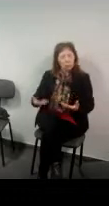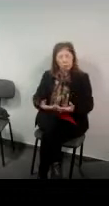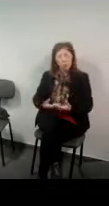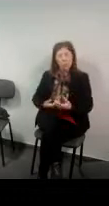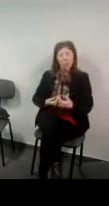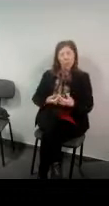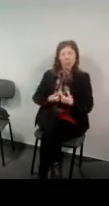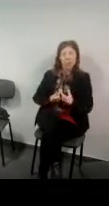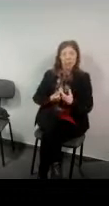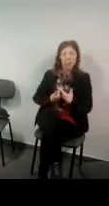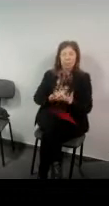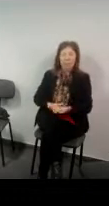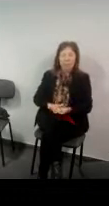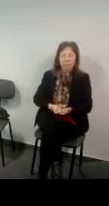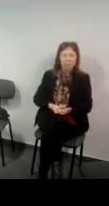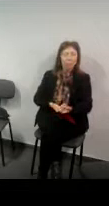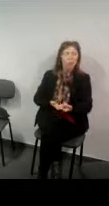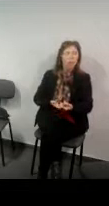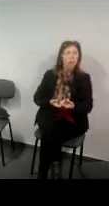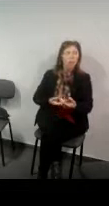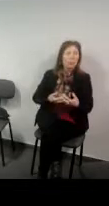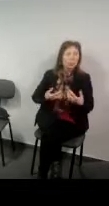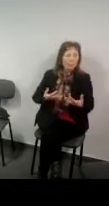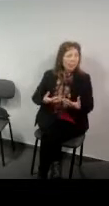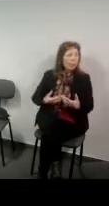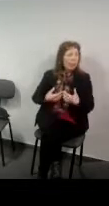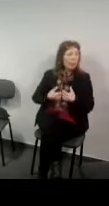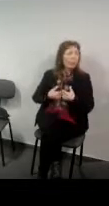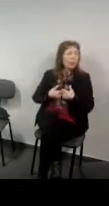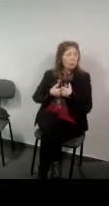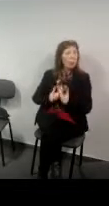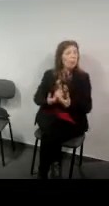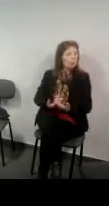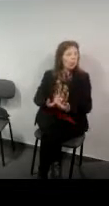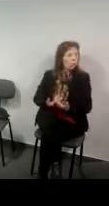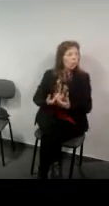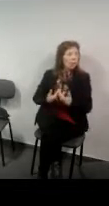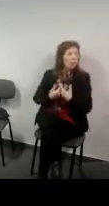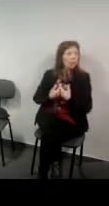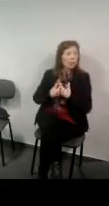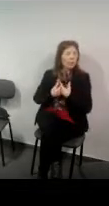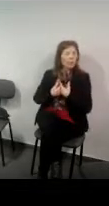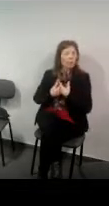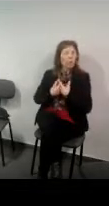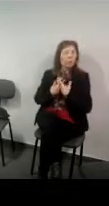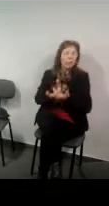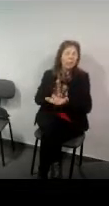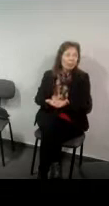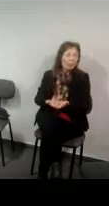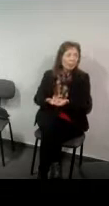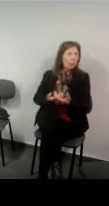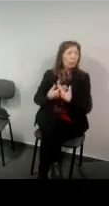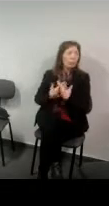gente já comentou isso, é bom que a gente treine isso, para a gente saber, porque às vezes você tem um potencial magnético